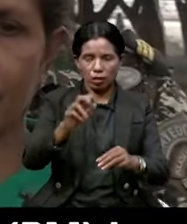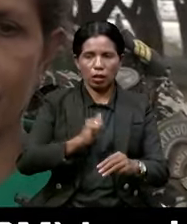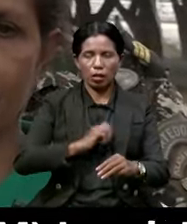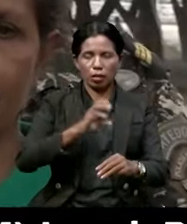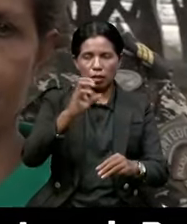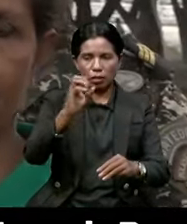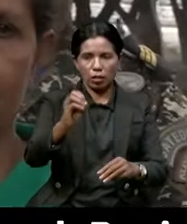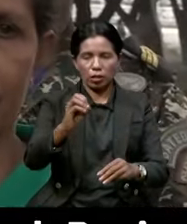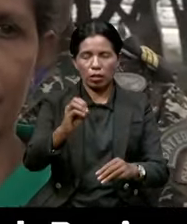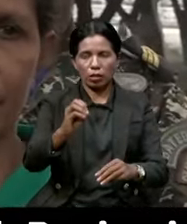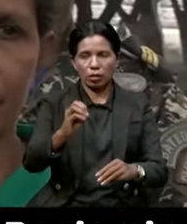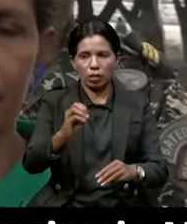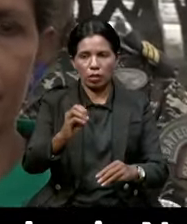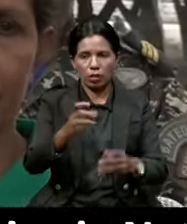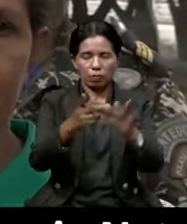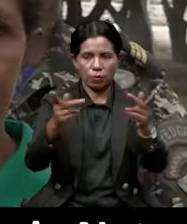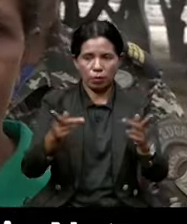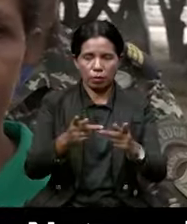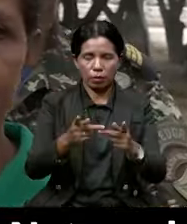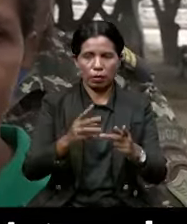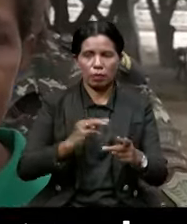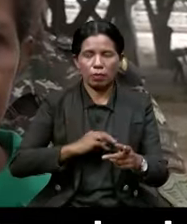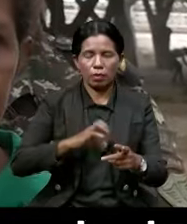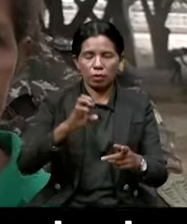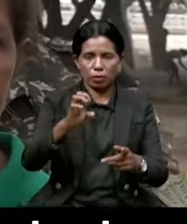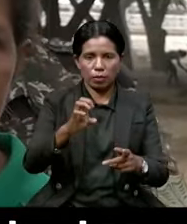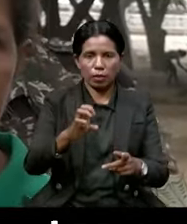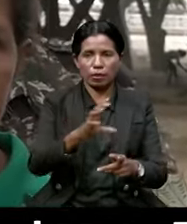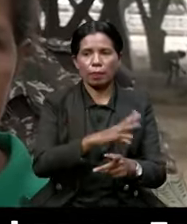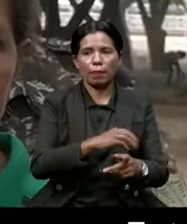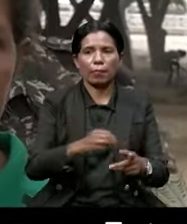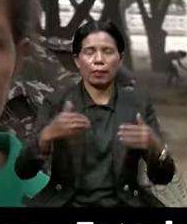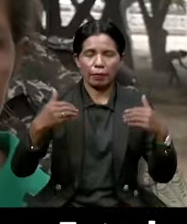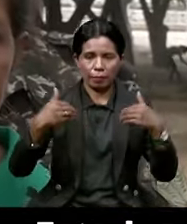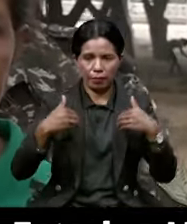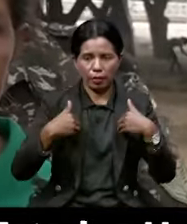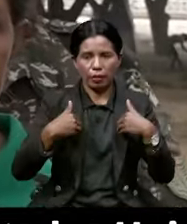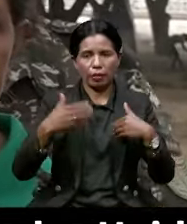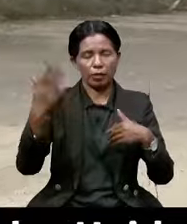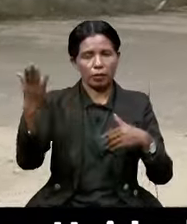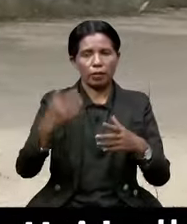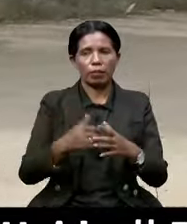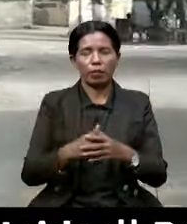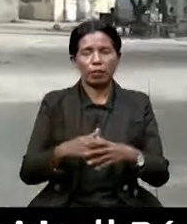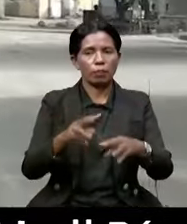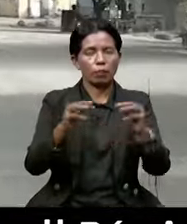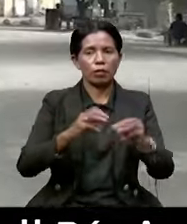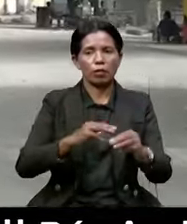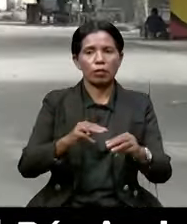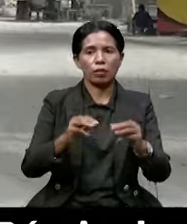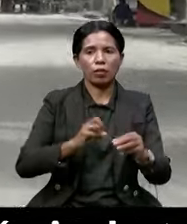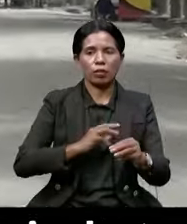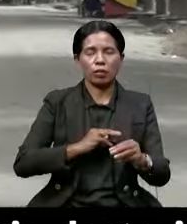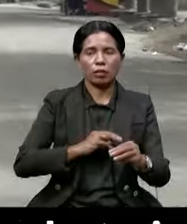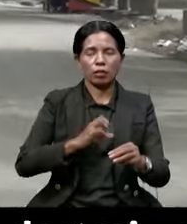e a município posto mauvesi flecha nia unemos e a município Same,